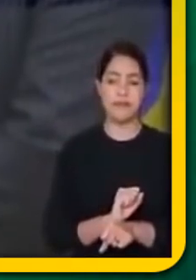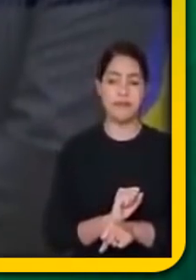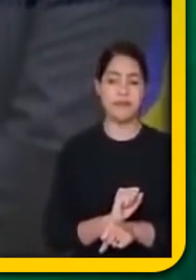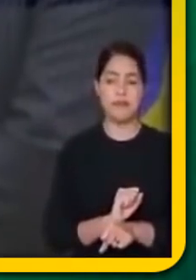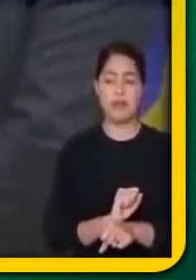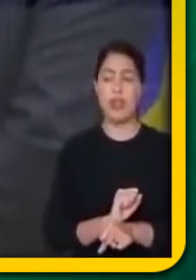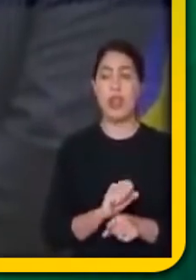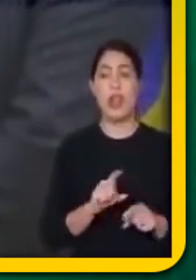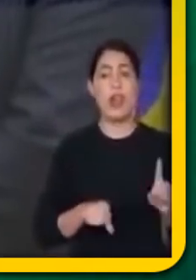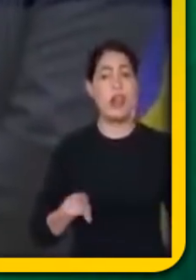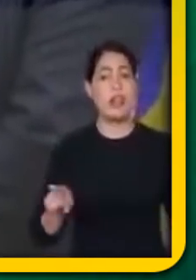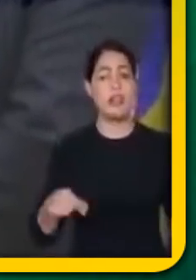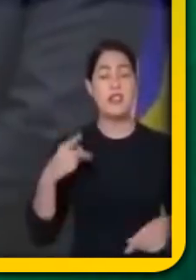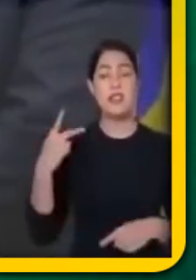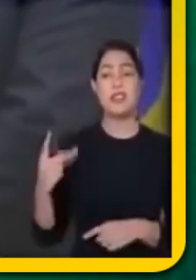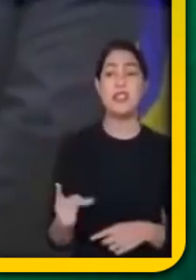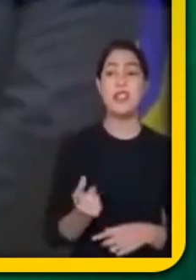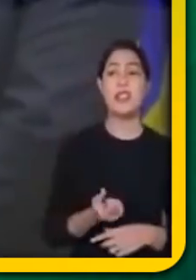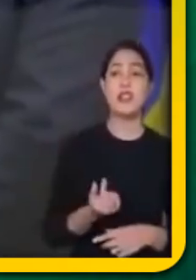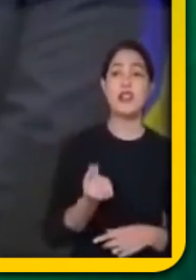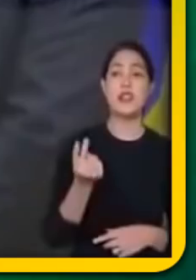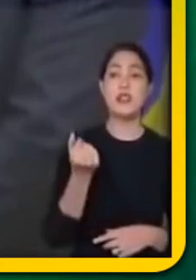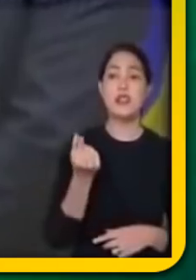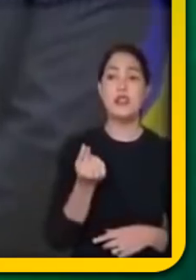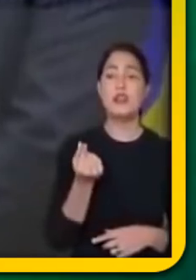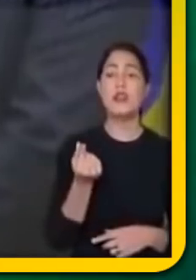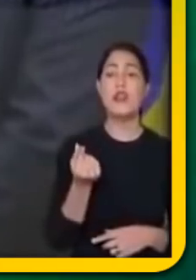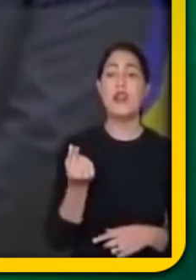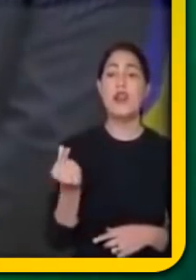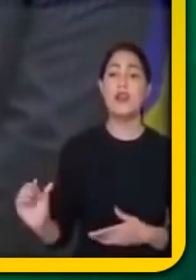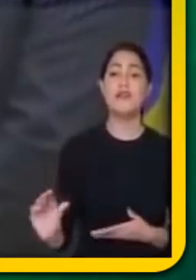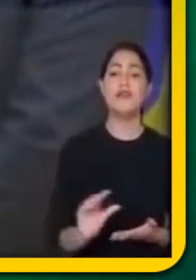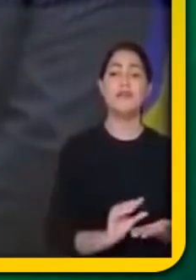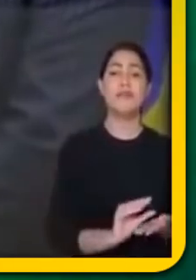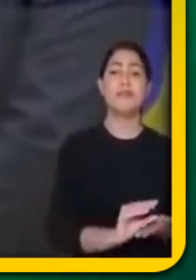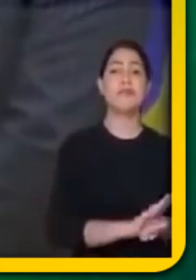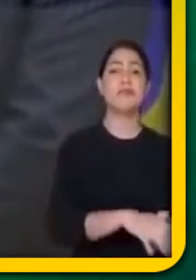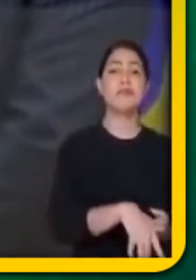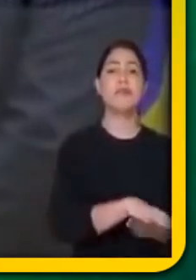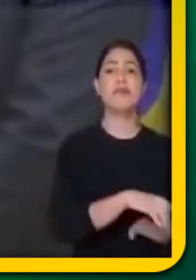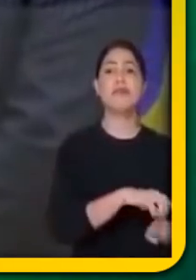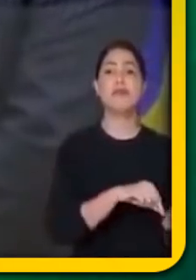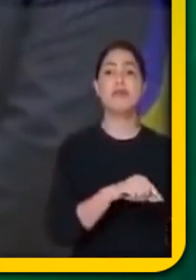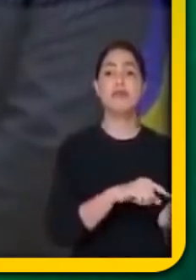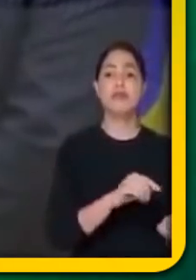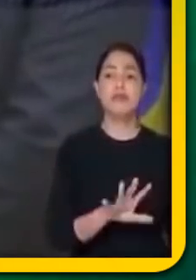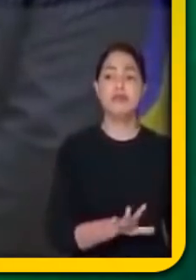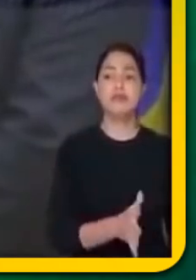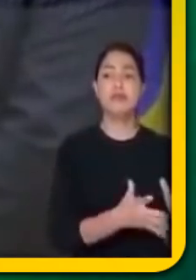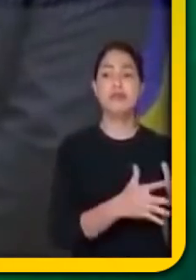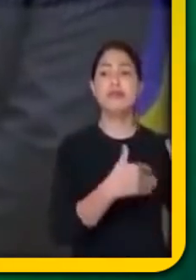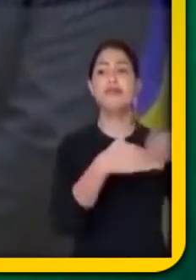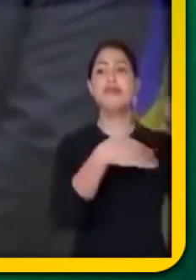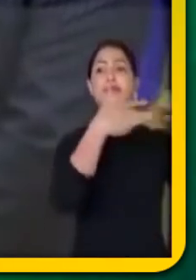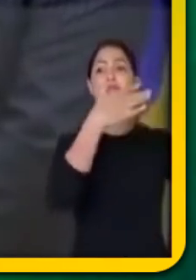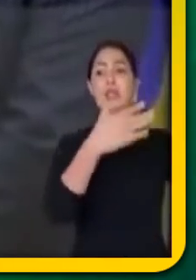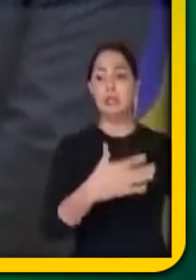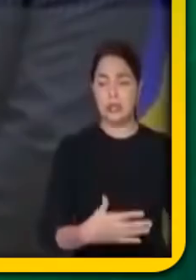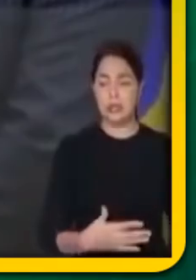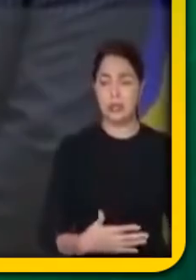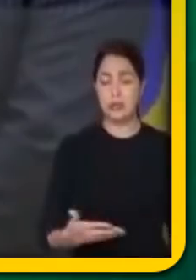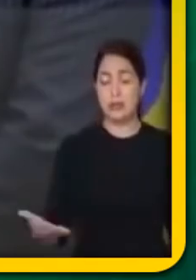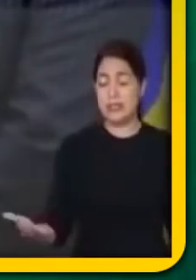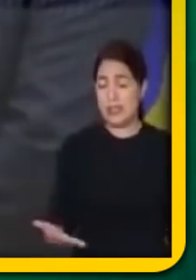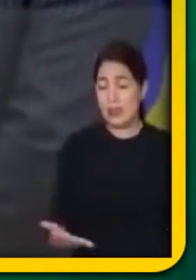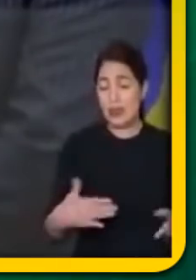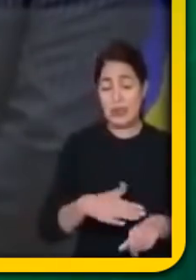muitas vezes ele pega esse recurso e usa como capital de giro para o seu negócio, para poder incentivar o seu negócio. E nesse momento